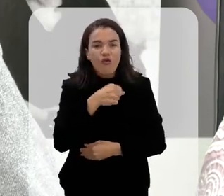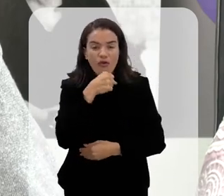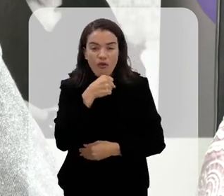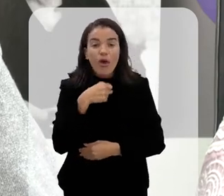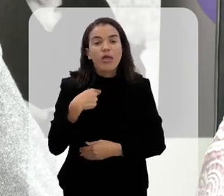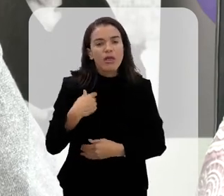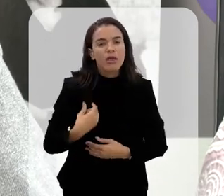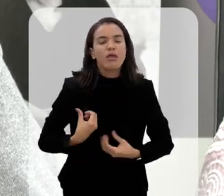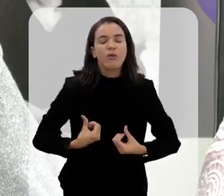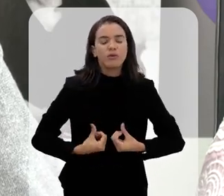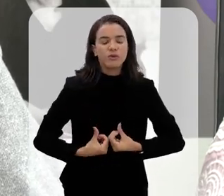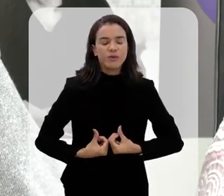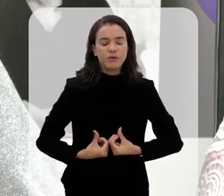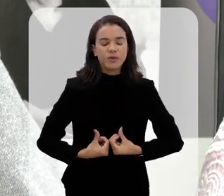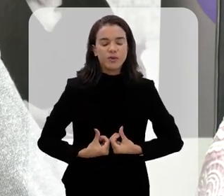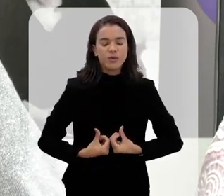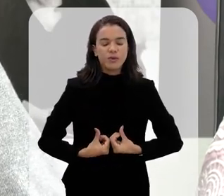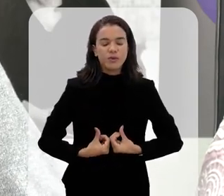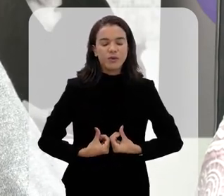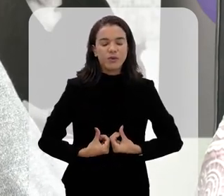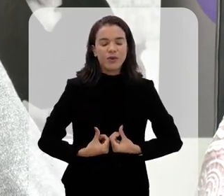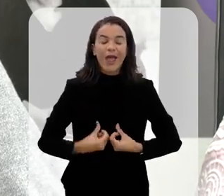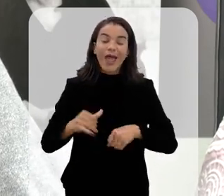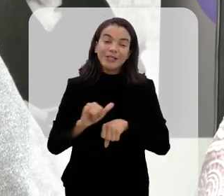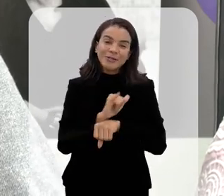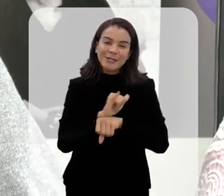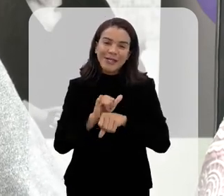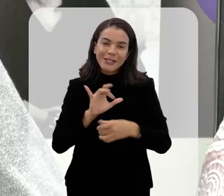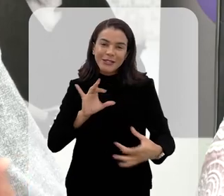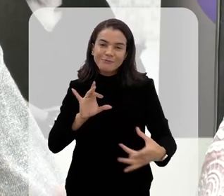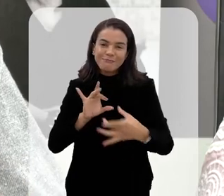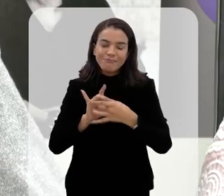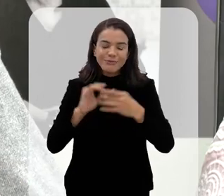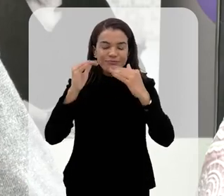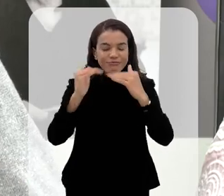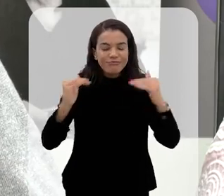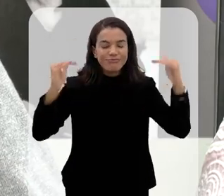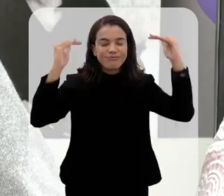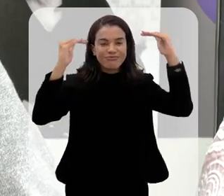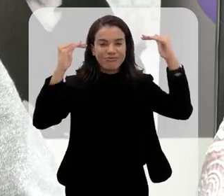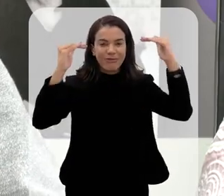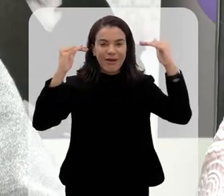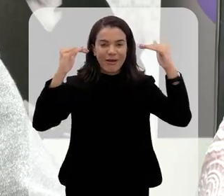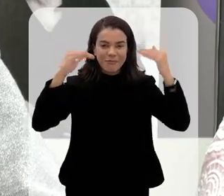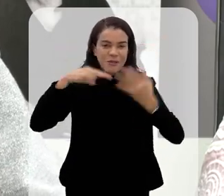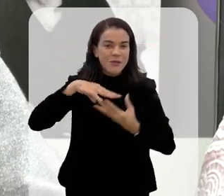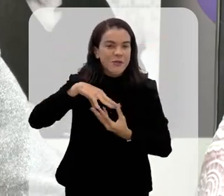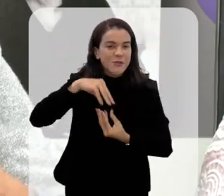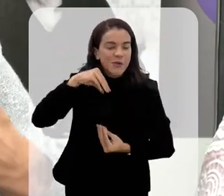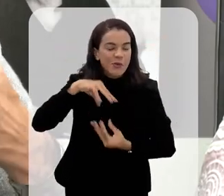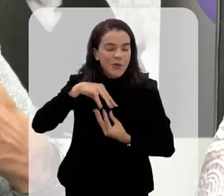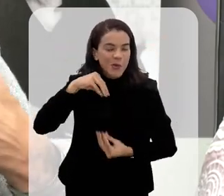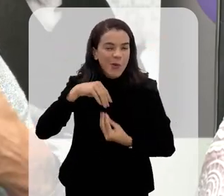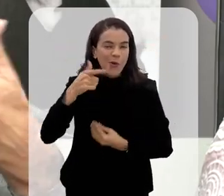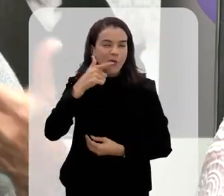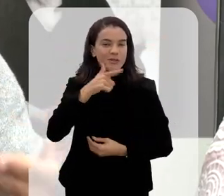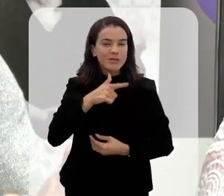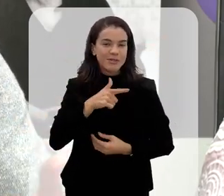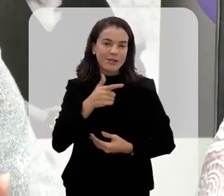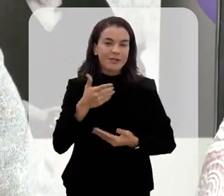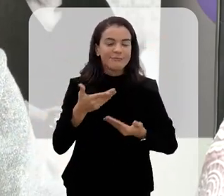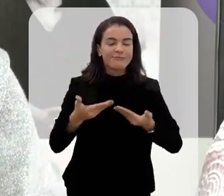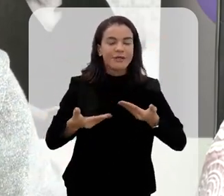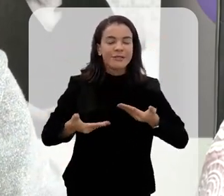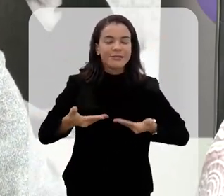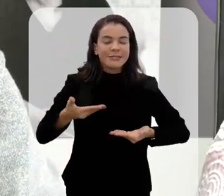da meditação. Então, é a forma que eu me conecto com algo superior para poder encontrar o